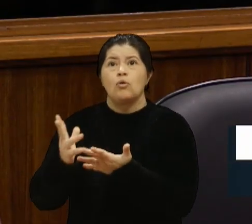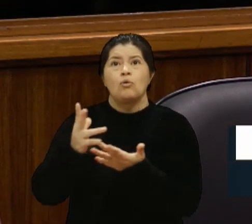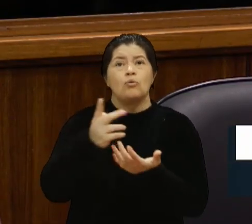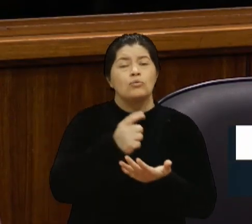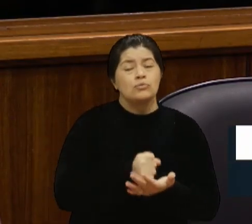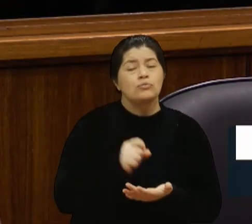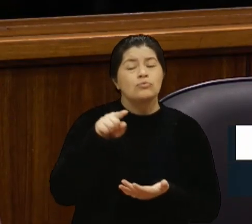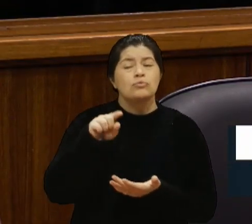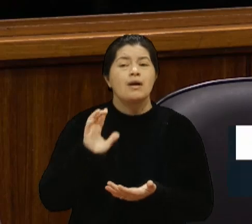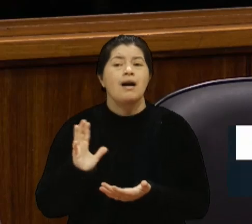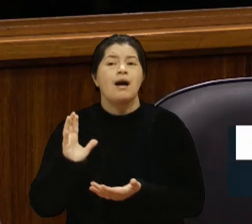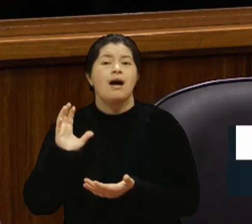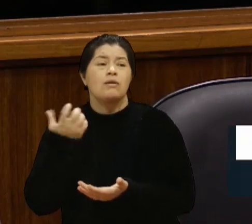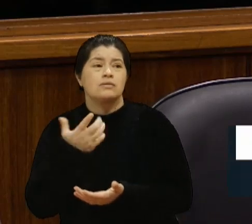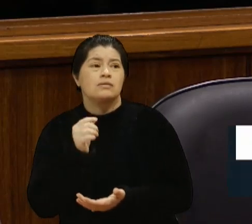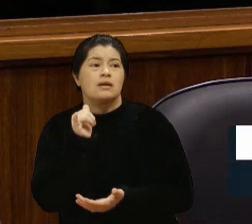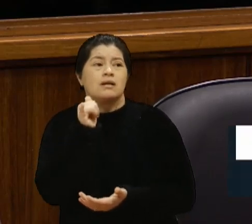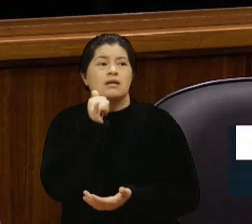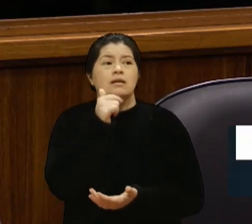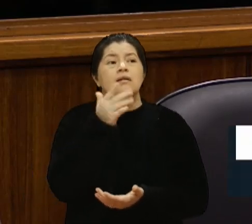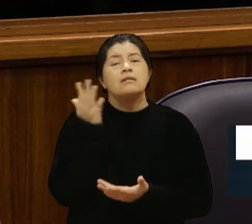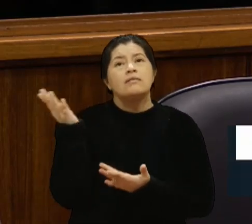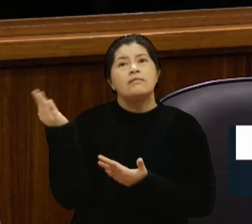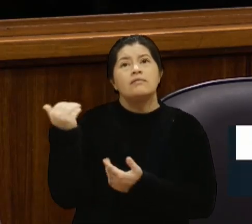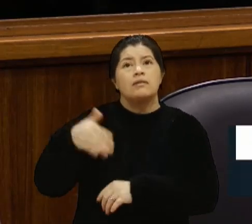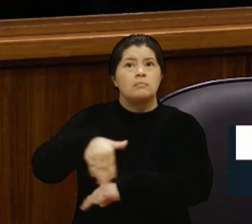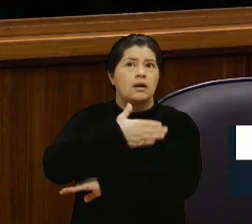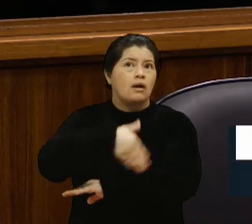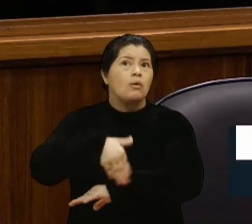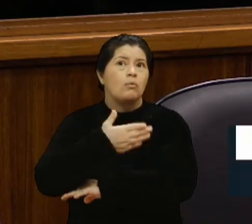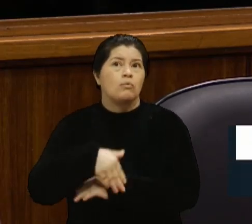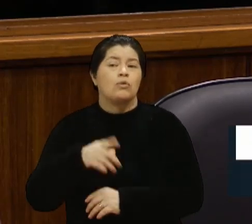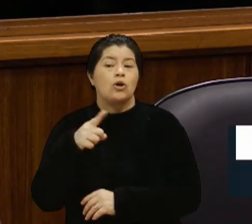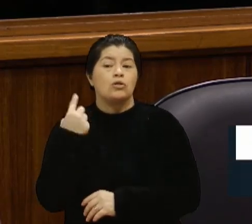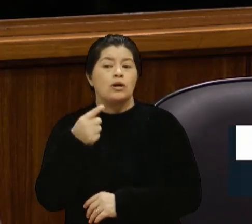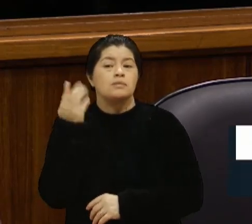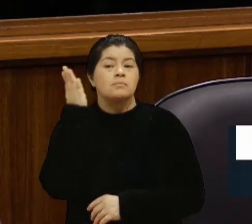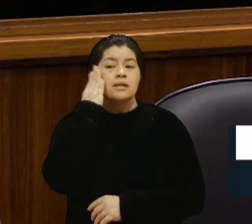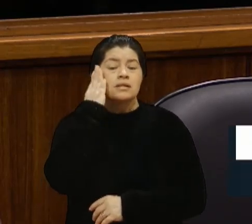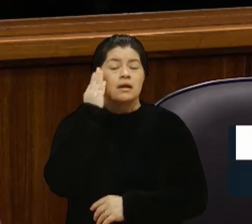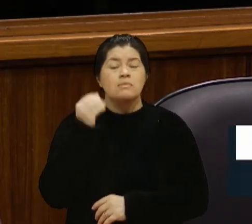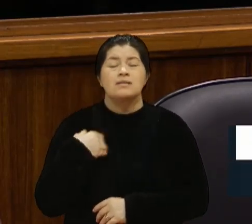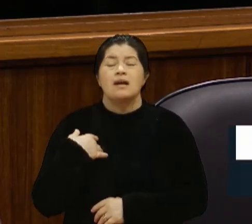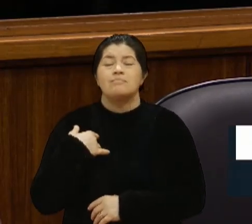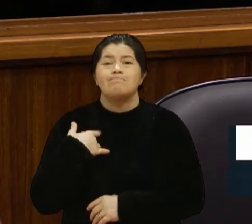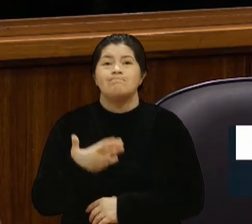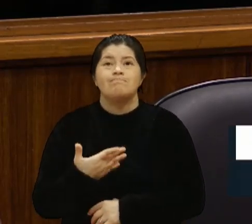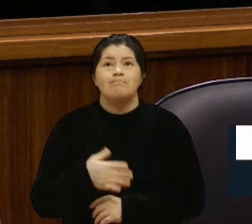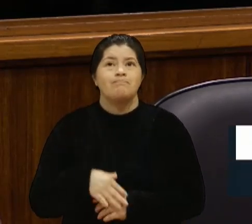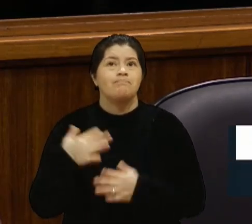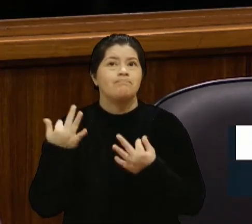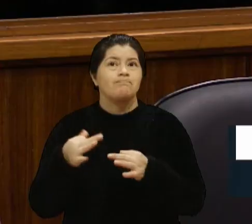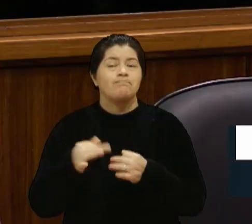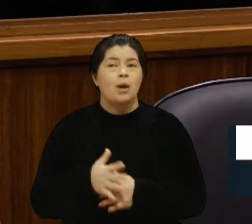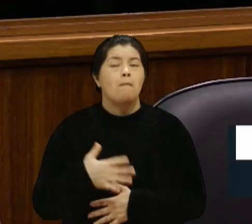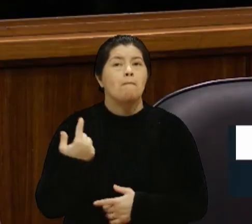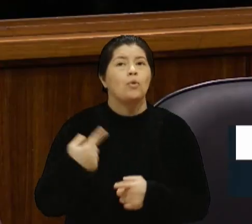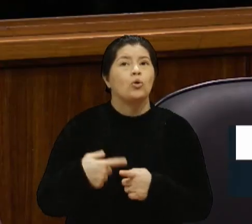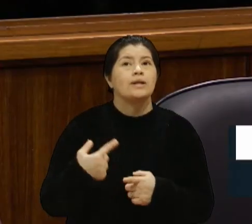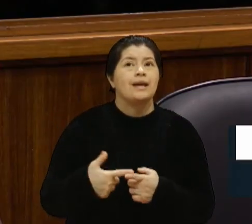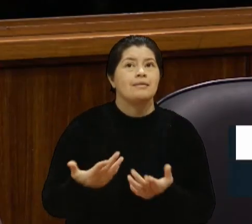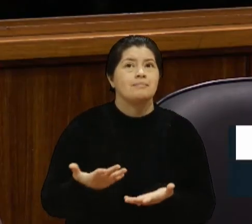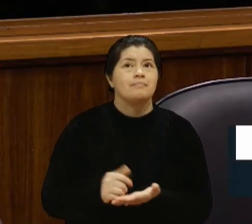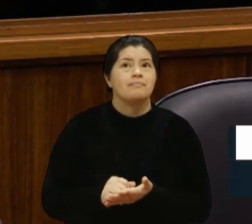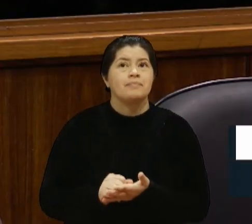isso acontece. Isso é muito doloroso. E nós pensarmos nisso é muito doloroso. Então, saber que está aumentando